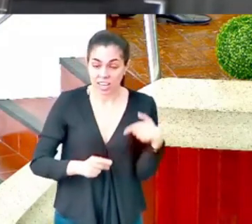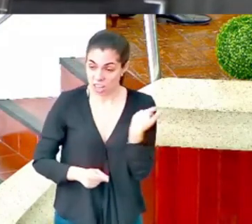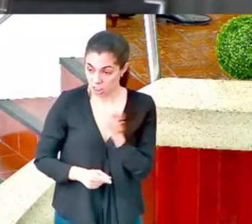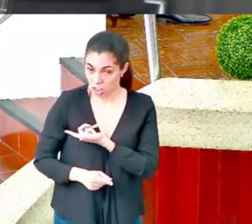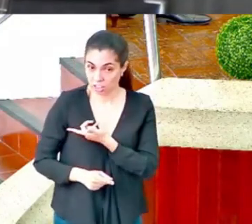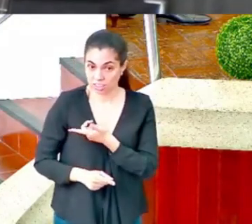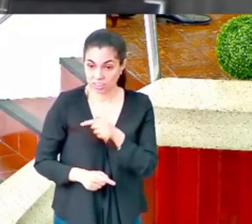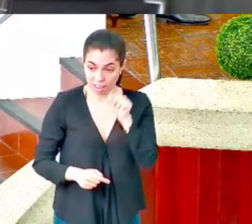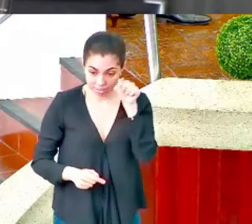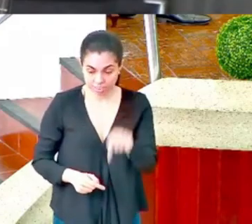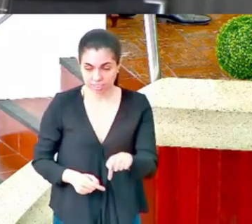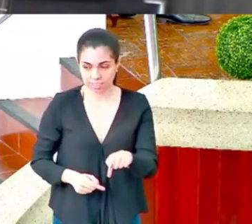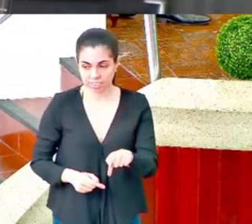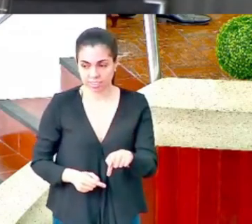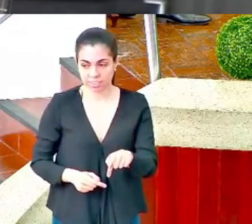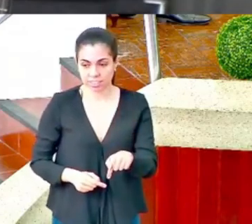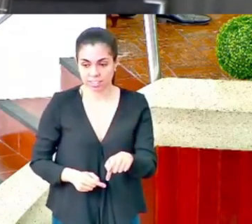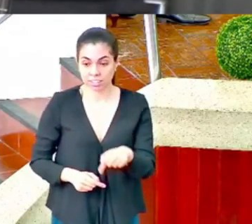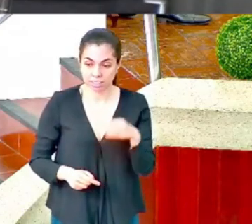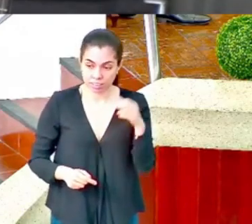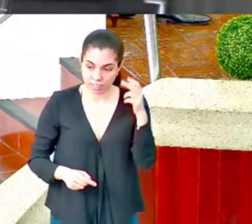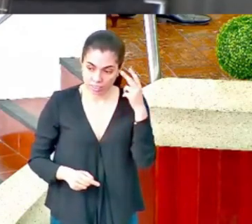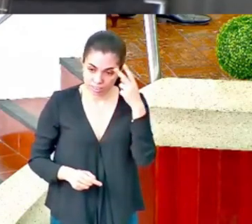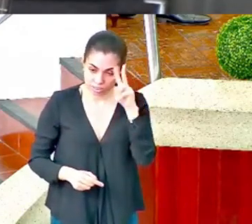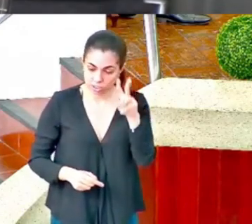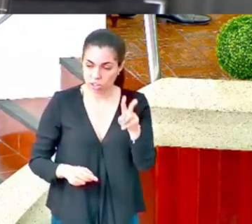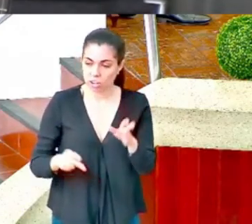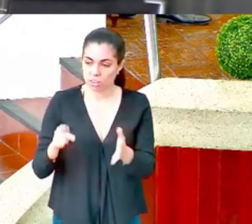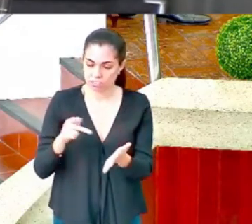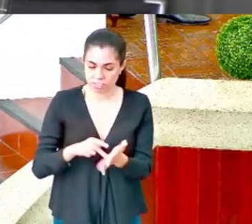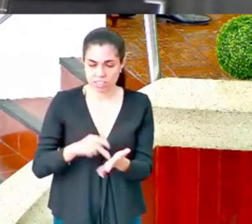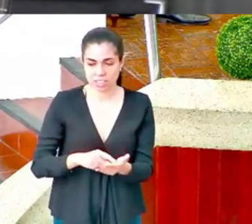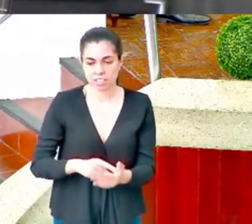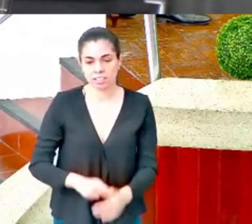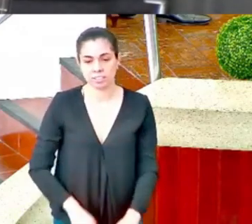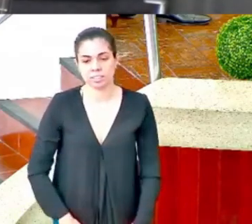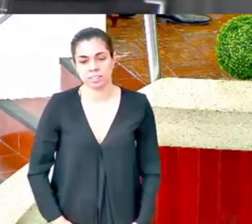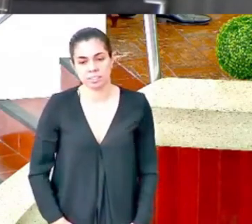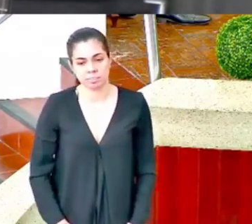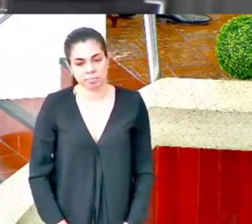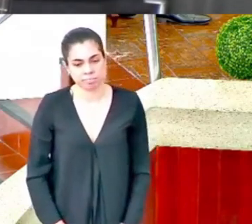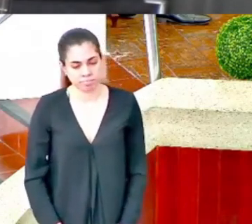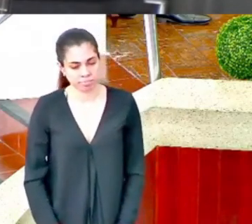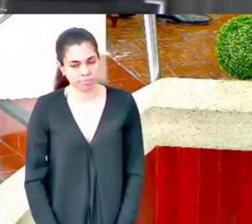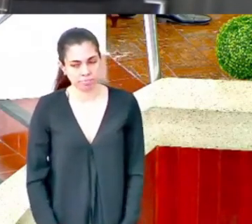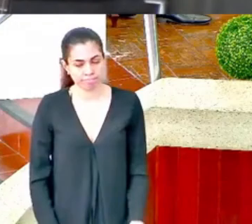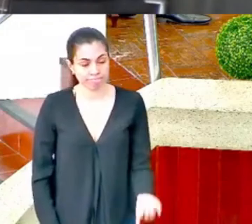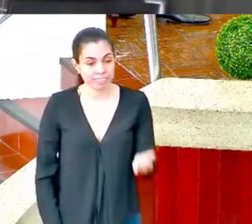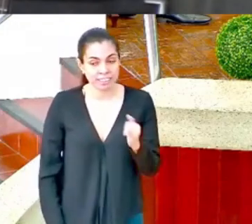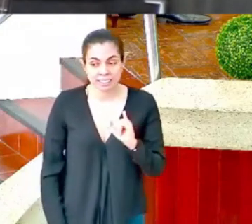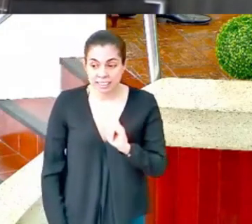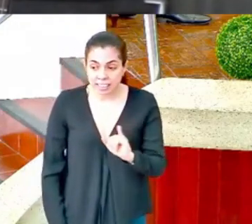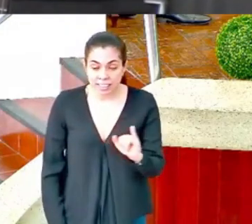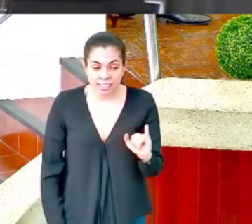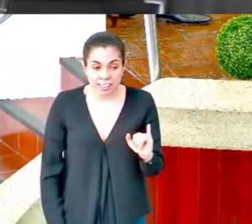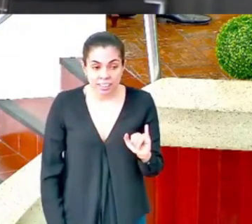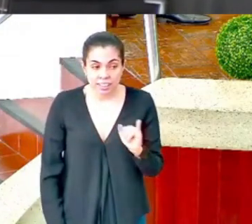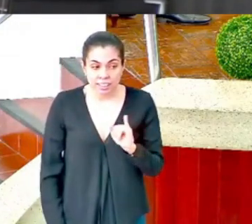Se essa palavra não bater no seu coração, se essa palavra não te levar a anuir a aliança com Deus, como foi com